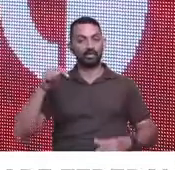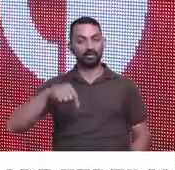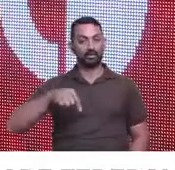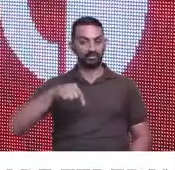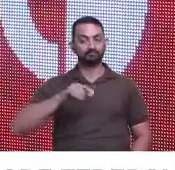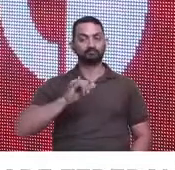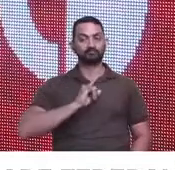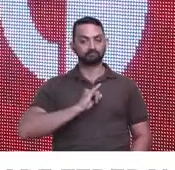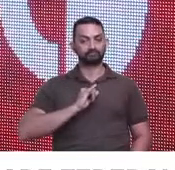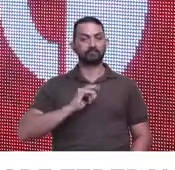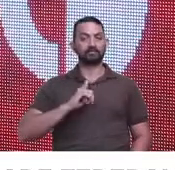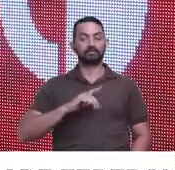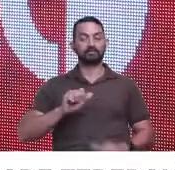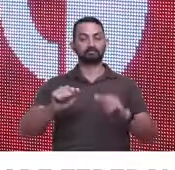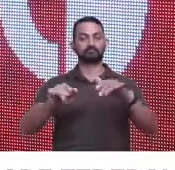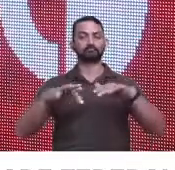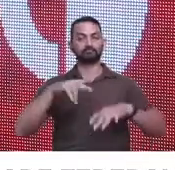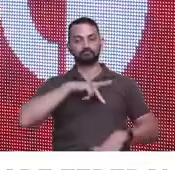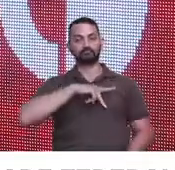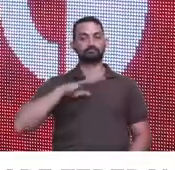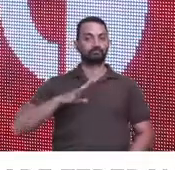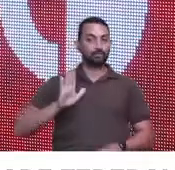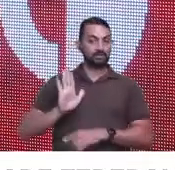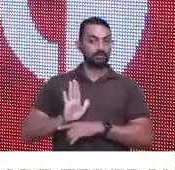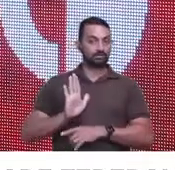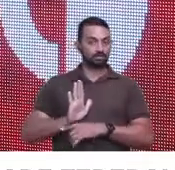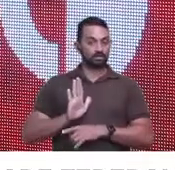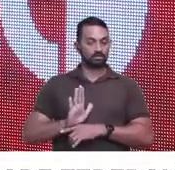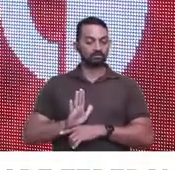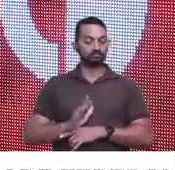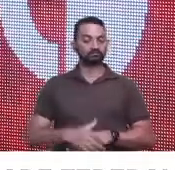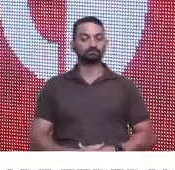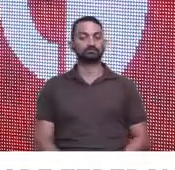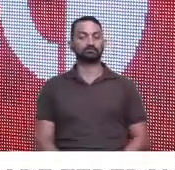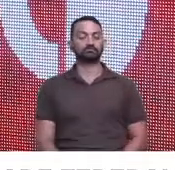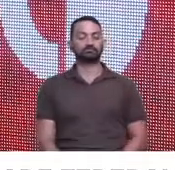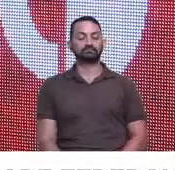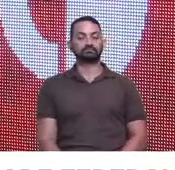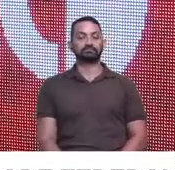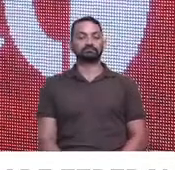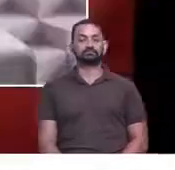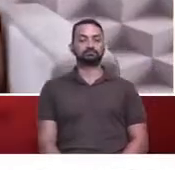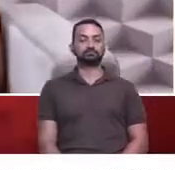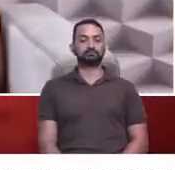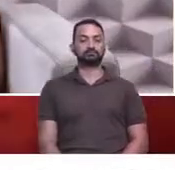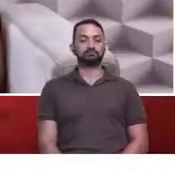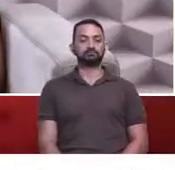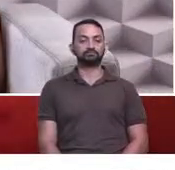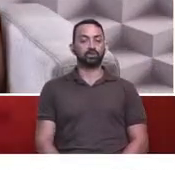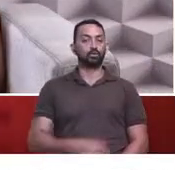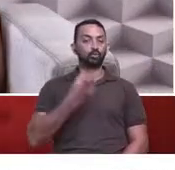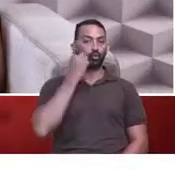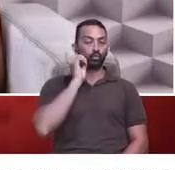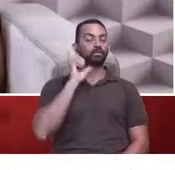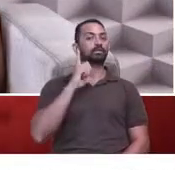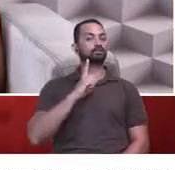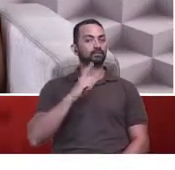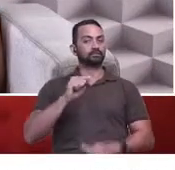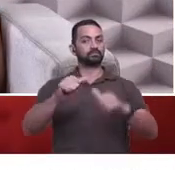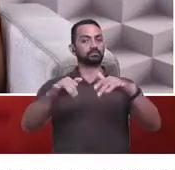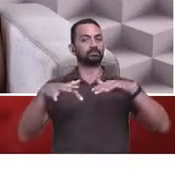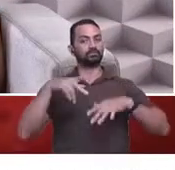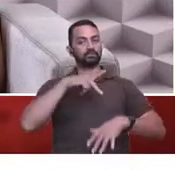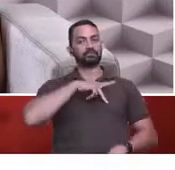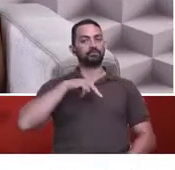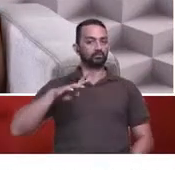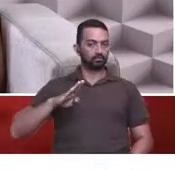e hoje aqui na cidade tem uma audiência pública durante a tarde viu pode colocar a Valéria aqui na tela comigo produção onde